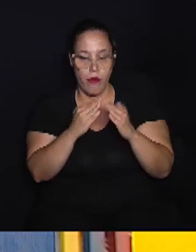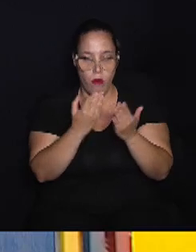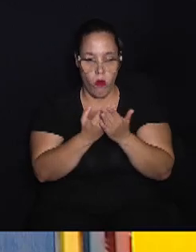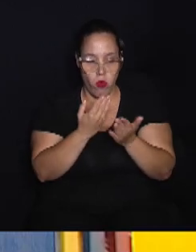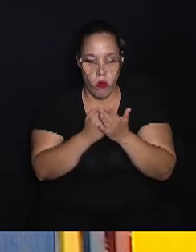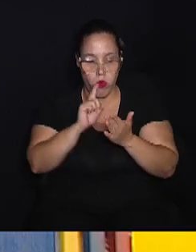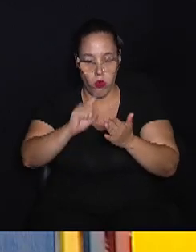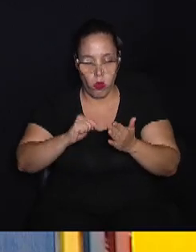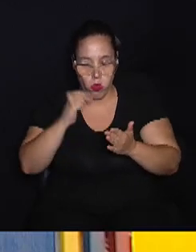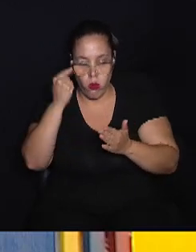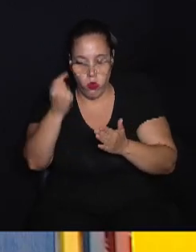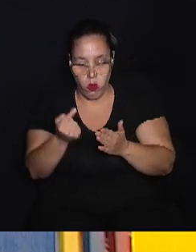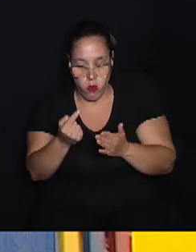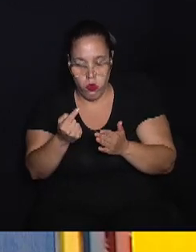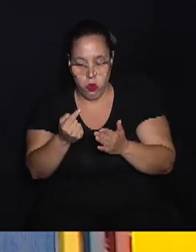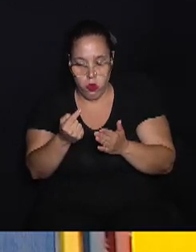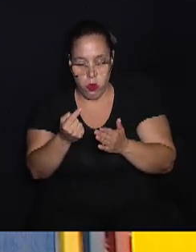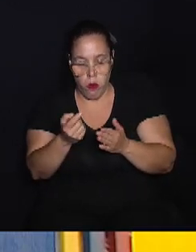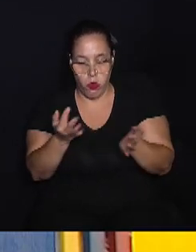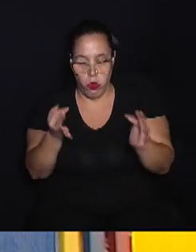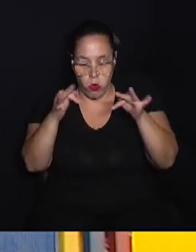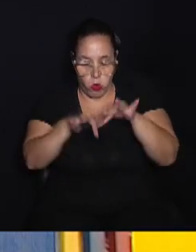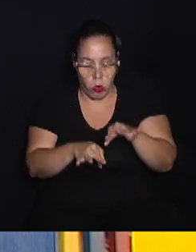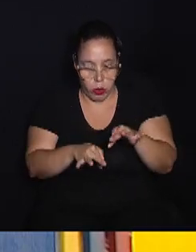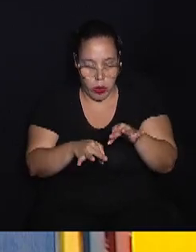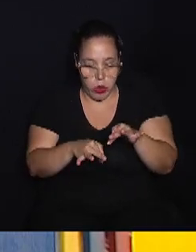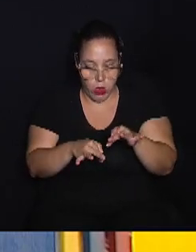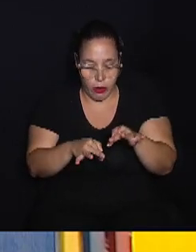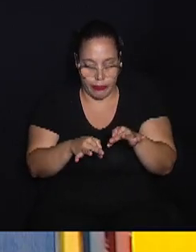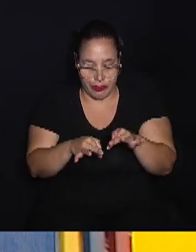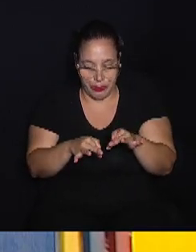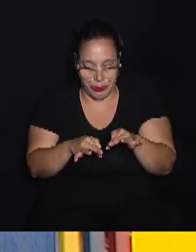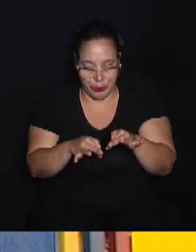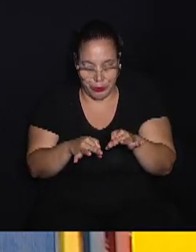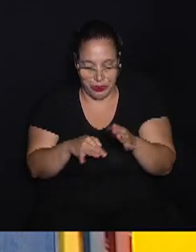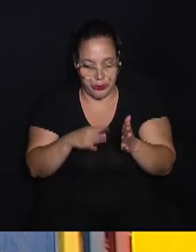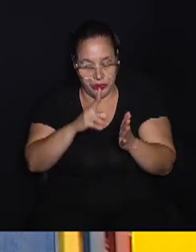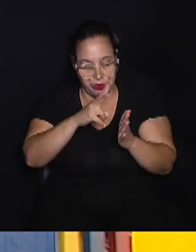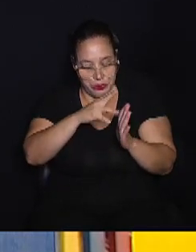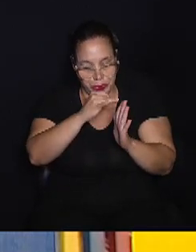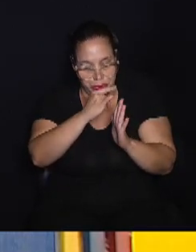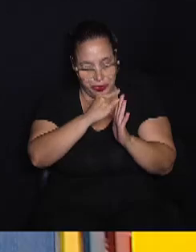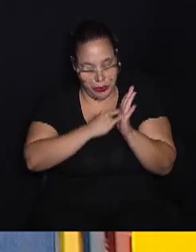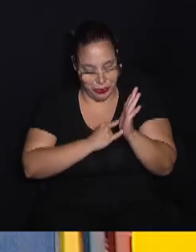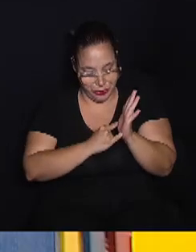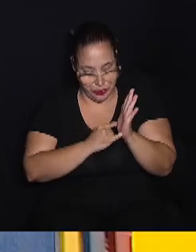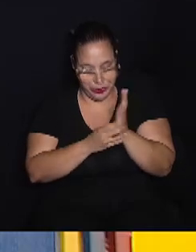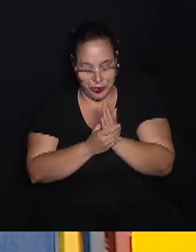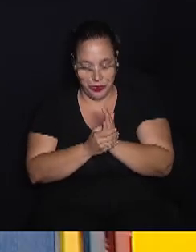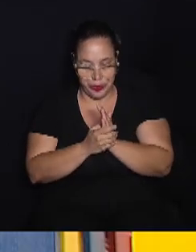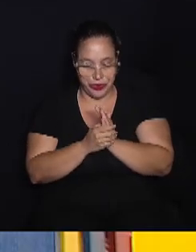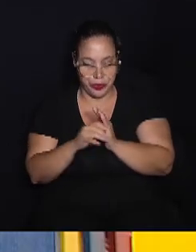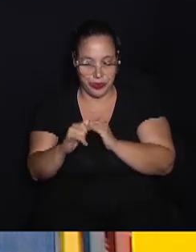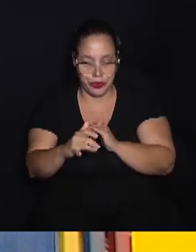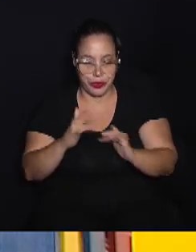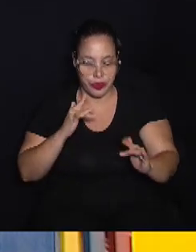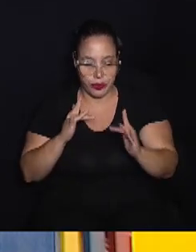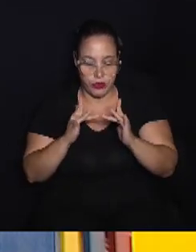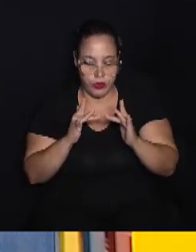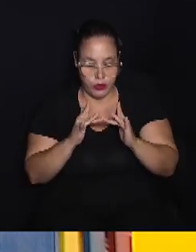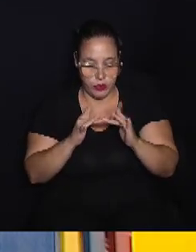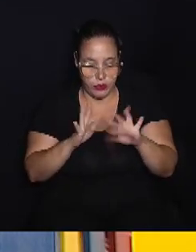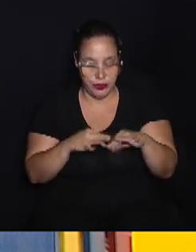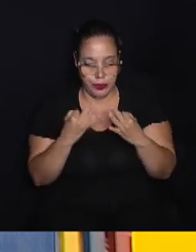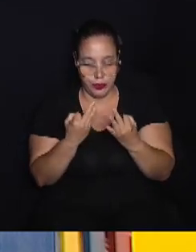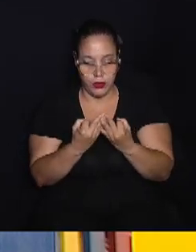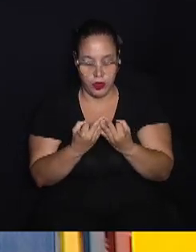depois da da de finalizado o processo aí de das listas classificatórias entrar em contato com as famílias né